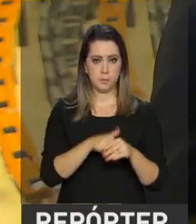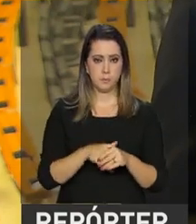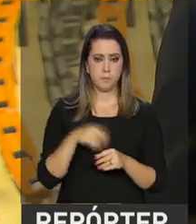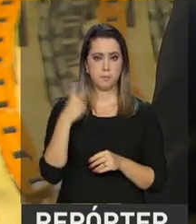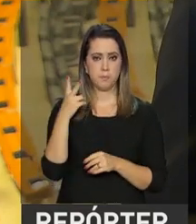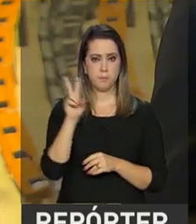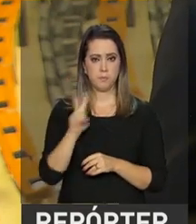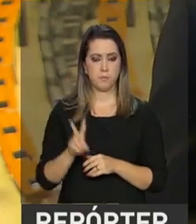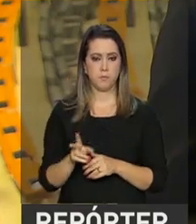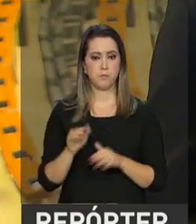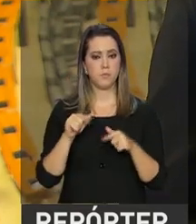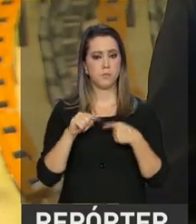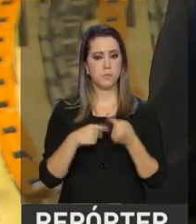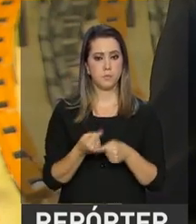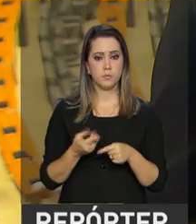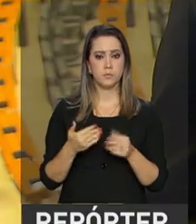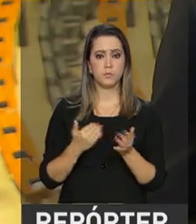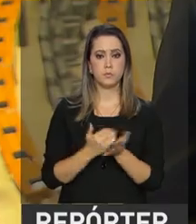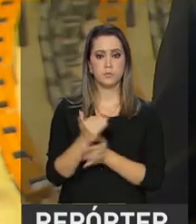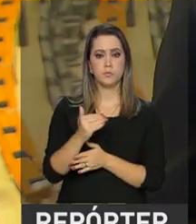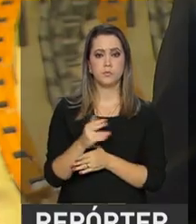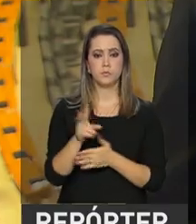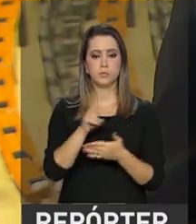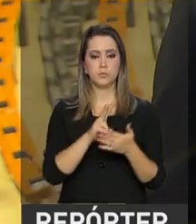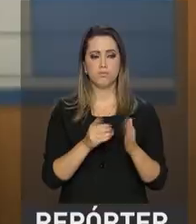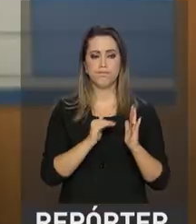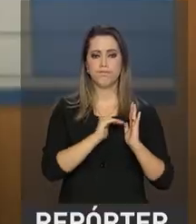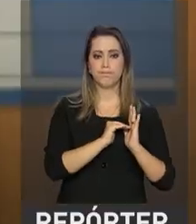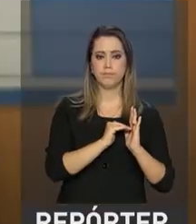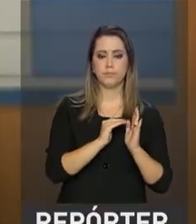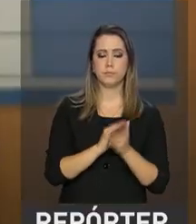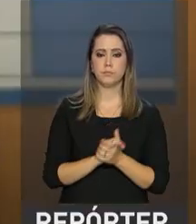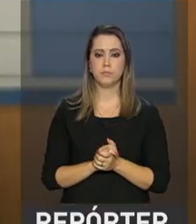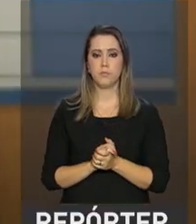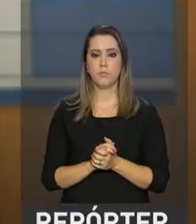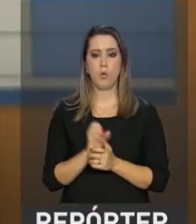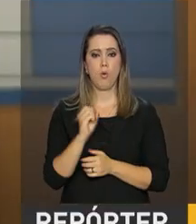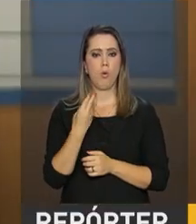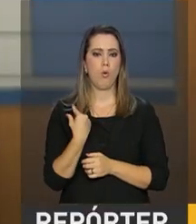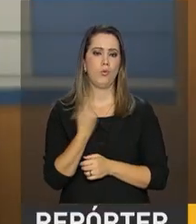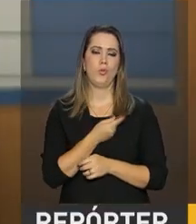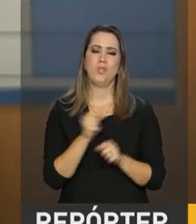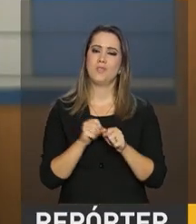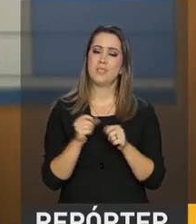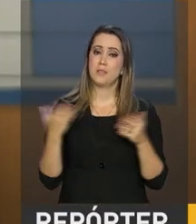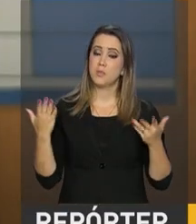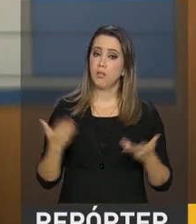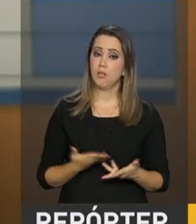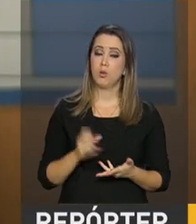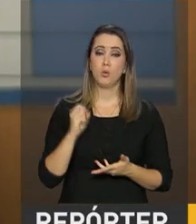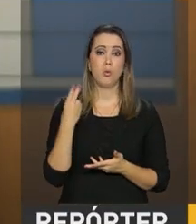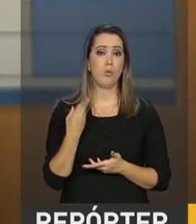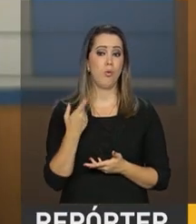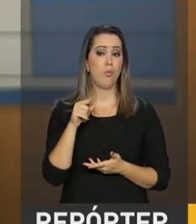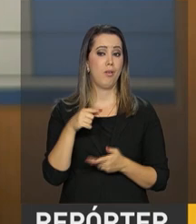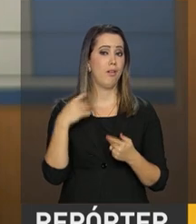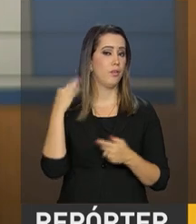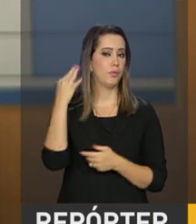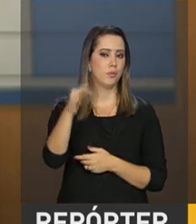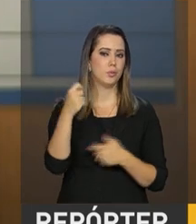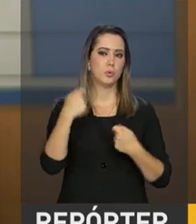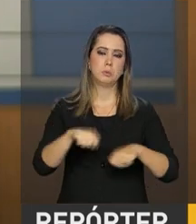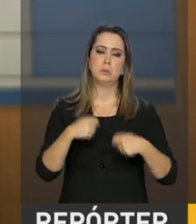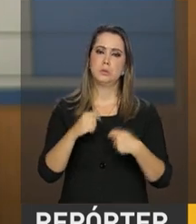em dois turnos. Depois segue para análise do Senado. Ou nós fazemos a reforma da Previdência agora, ou ela vai ser feita